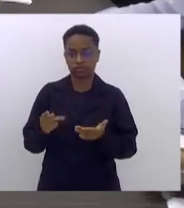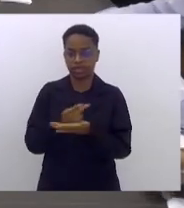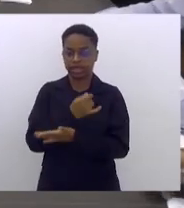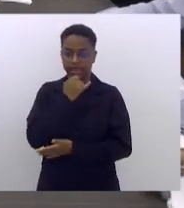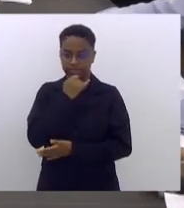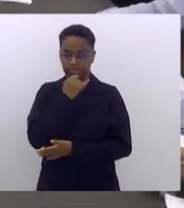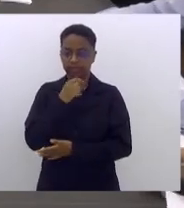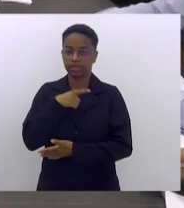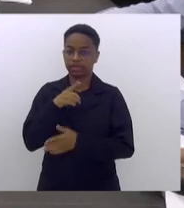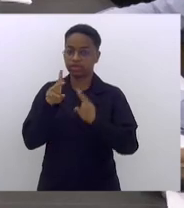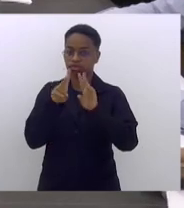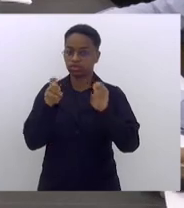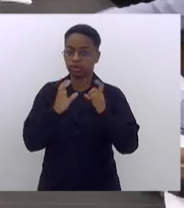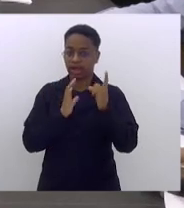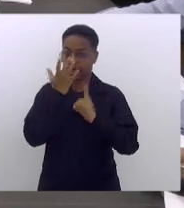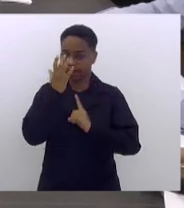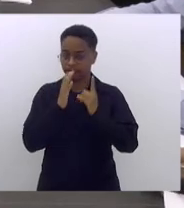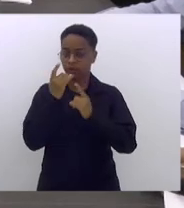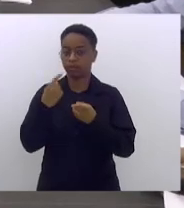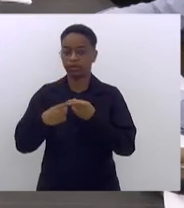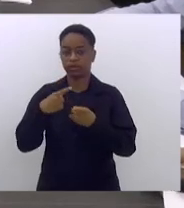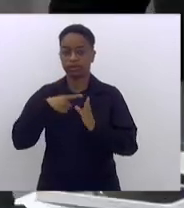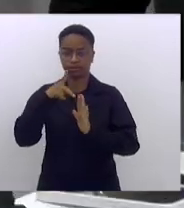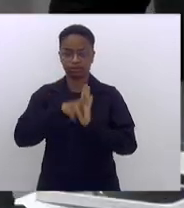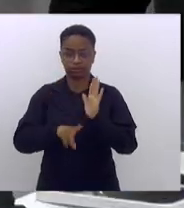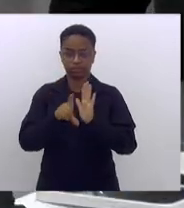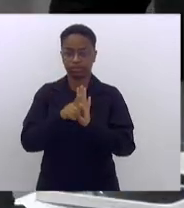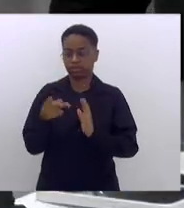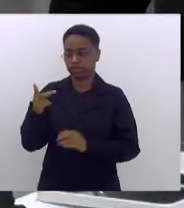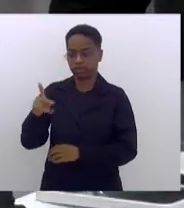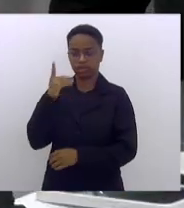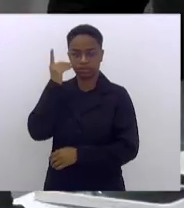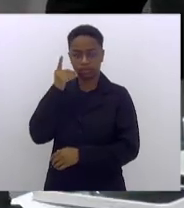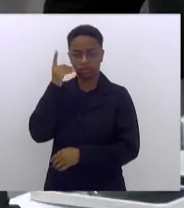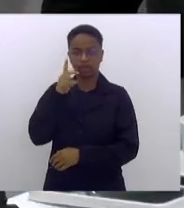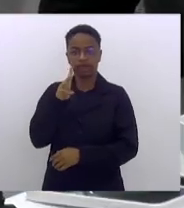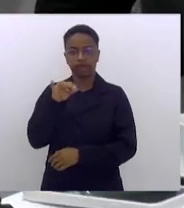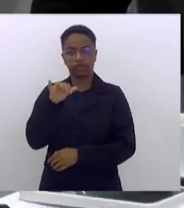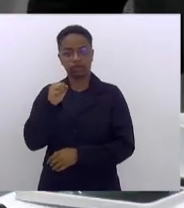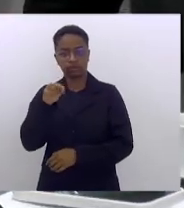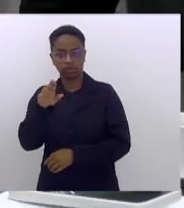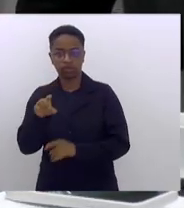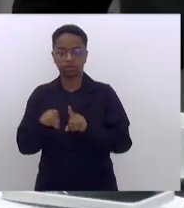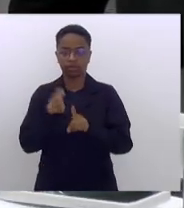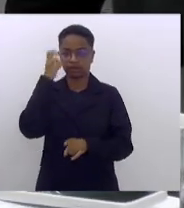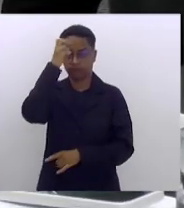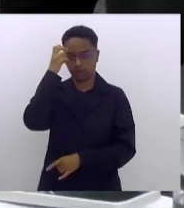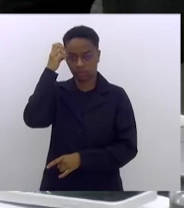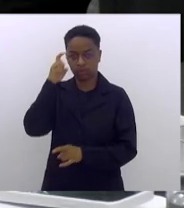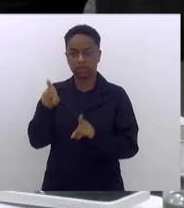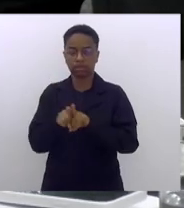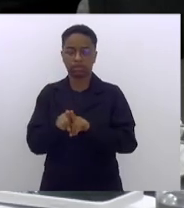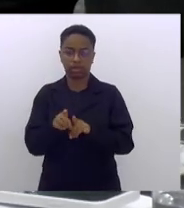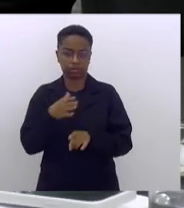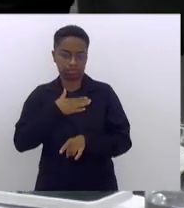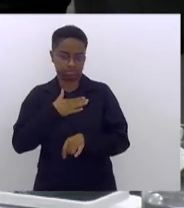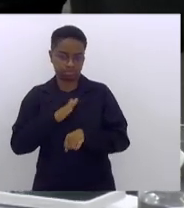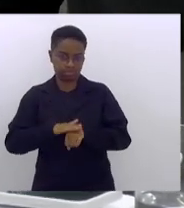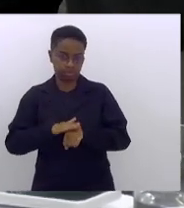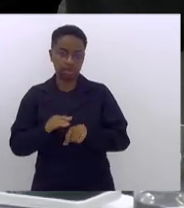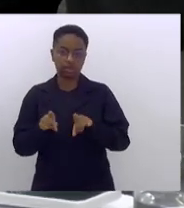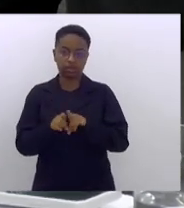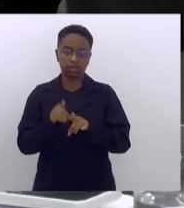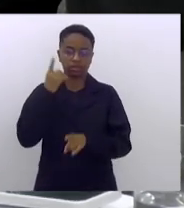audiência pública sobre o carnaval, porque havia projeto do deputado Vitor Júnior, deputada Verônica, meu projeto, deputado